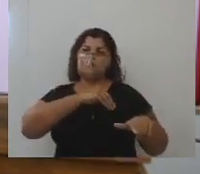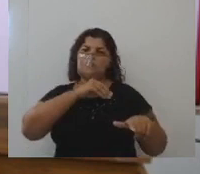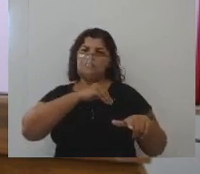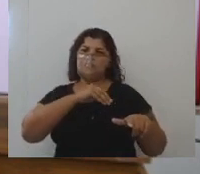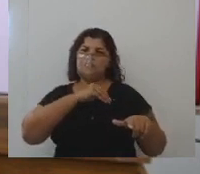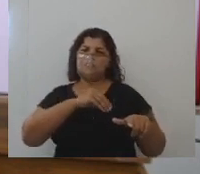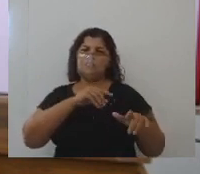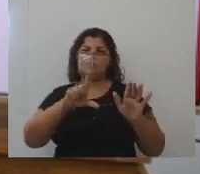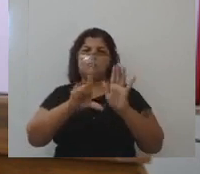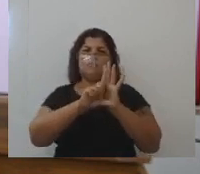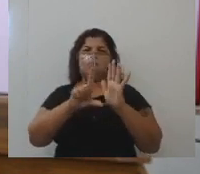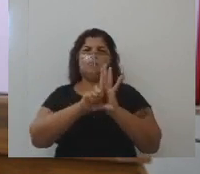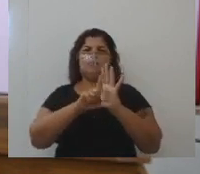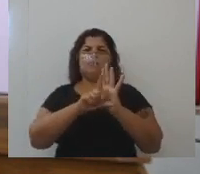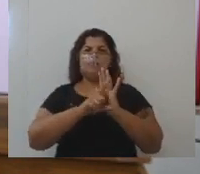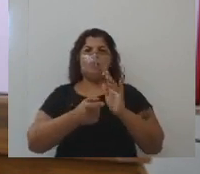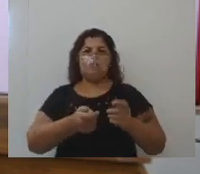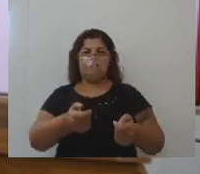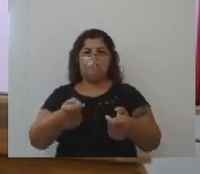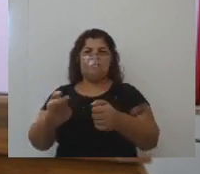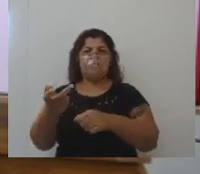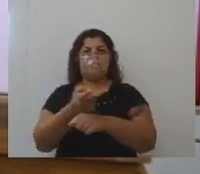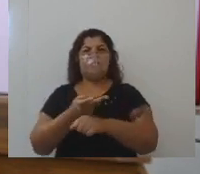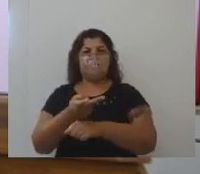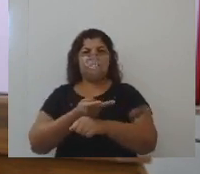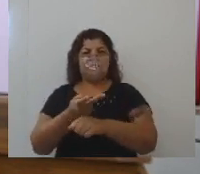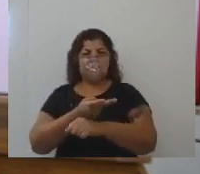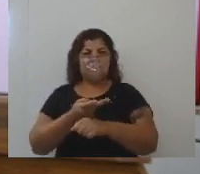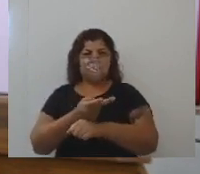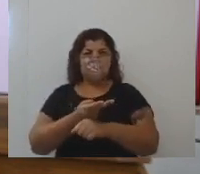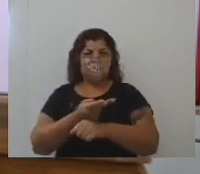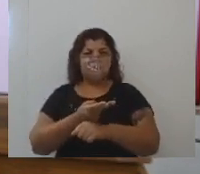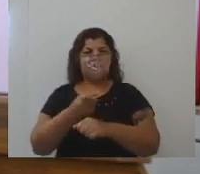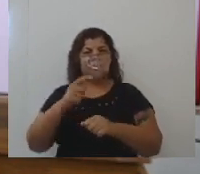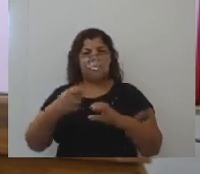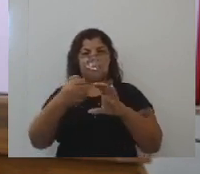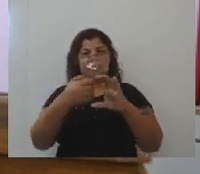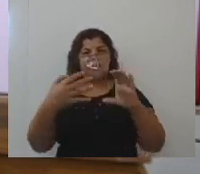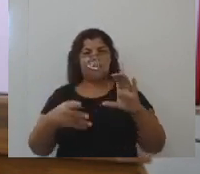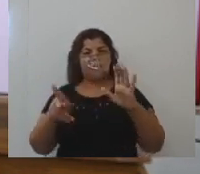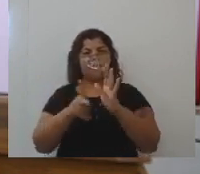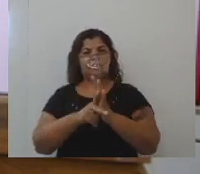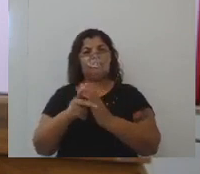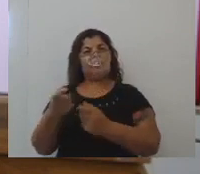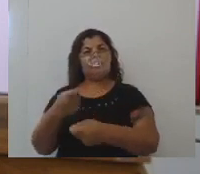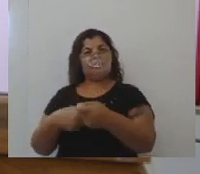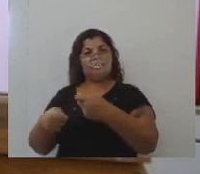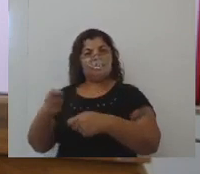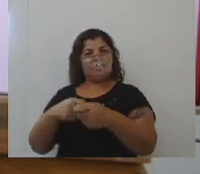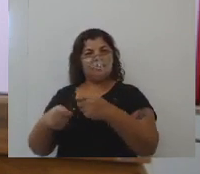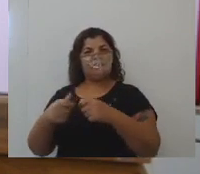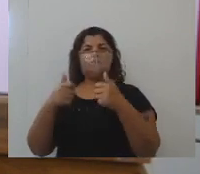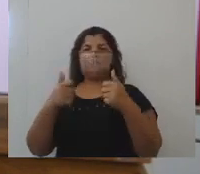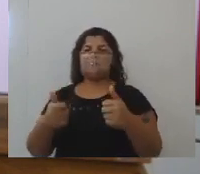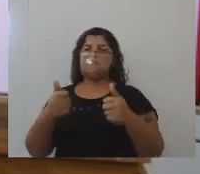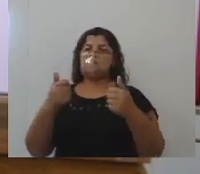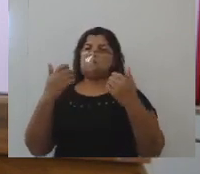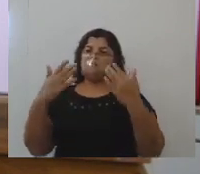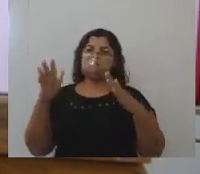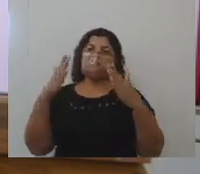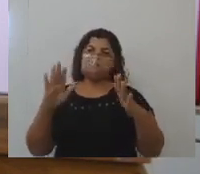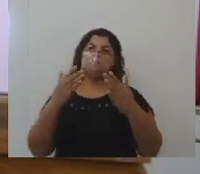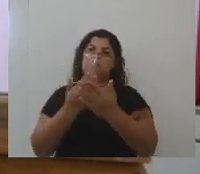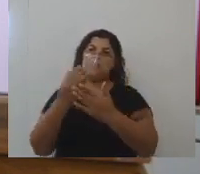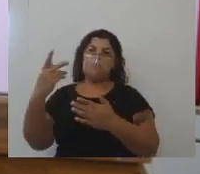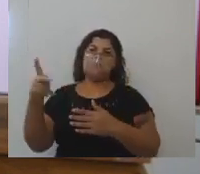da oferta e da procura são características do capitalismo? Sua aula é show. Obrigado, Francisco, muito